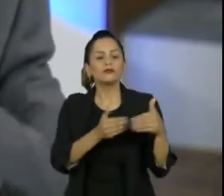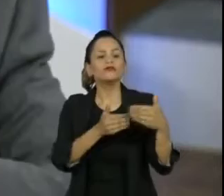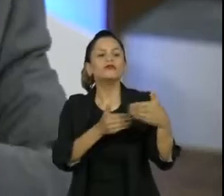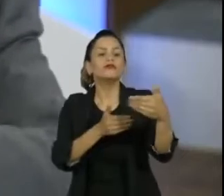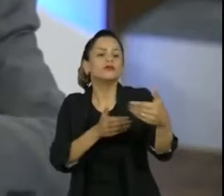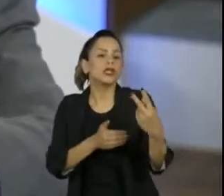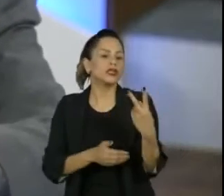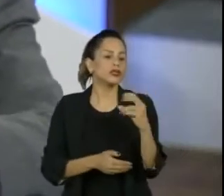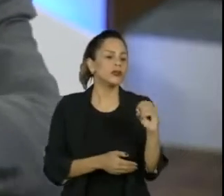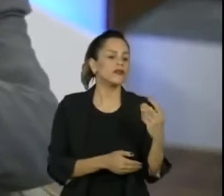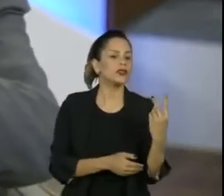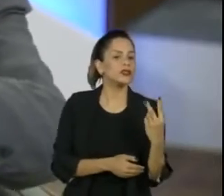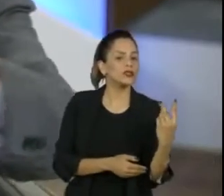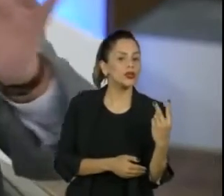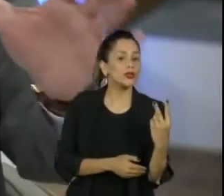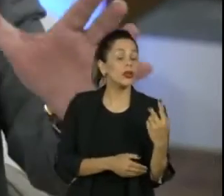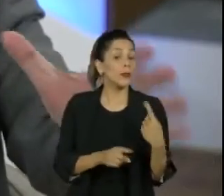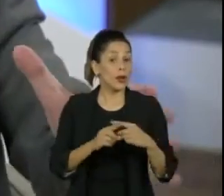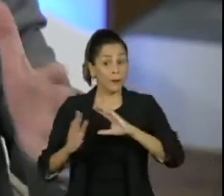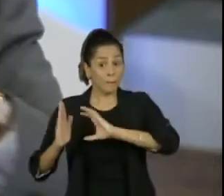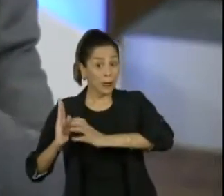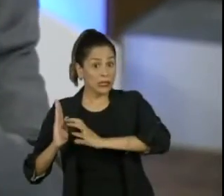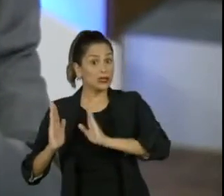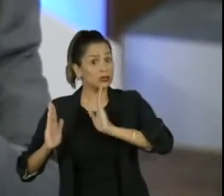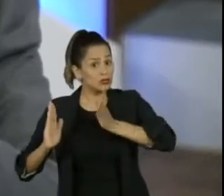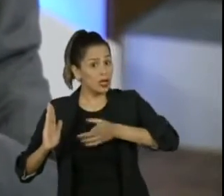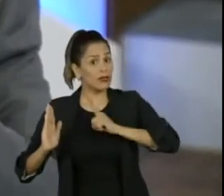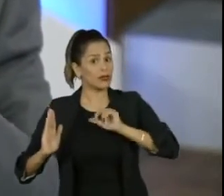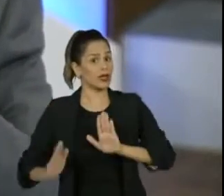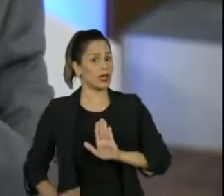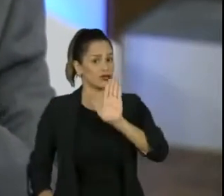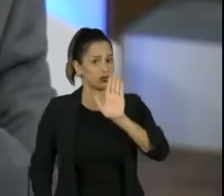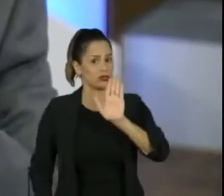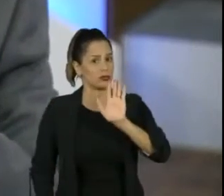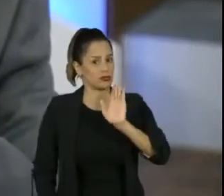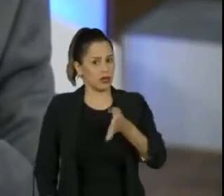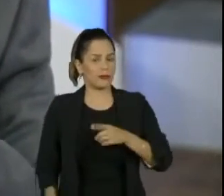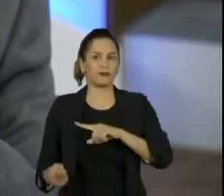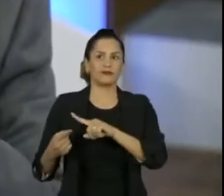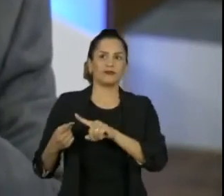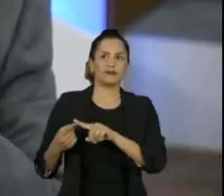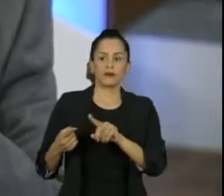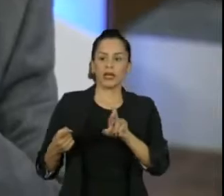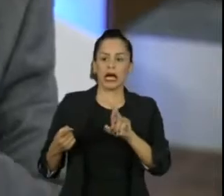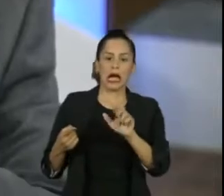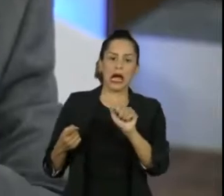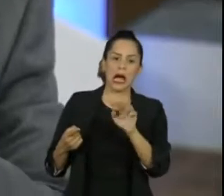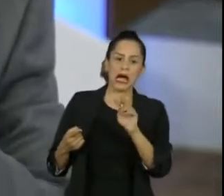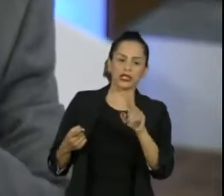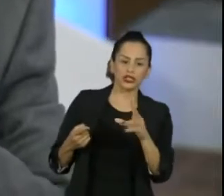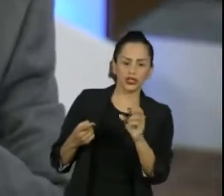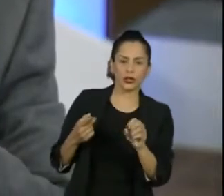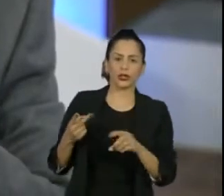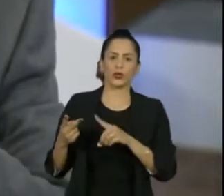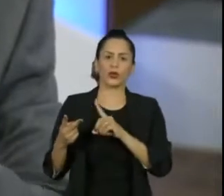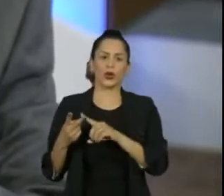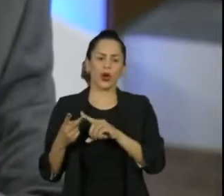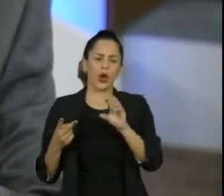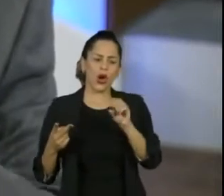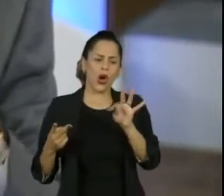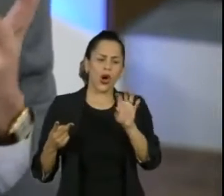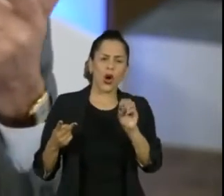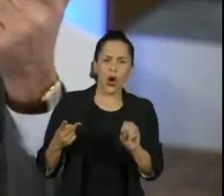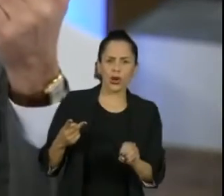o PSD tem candidato. O Kassab citou o quadro, o Ratinho do Paraná, o senador Otto da Bahia, o